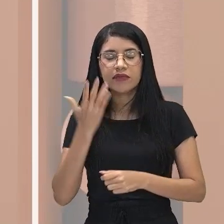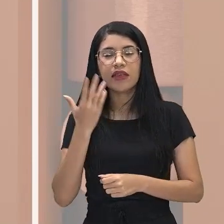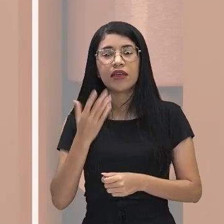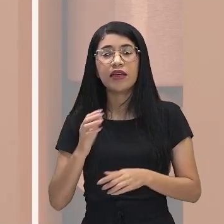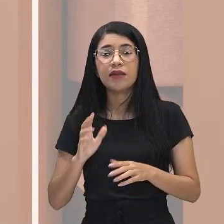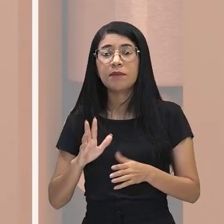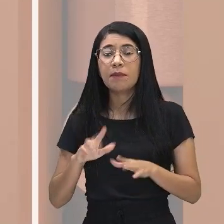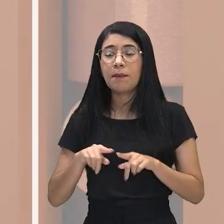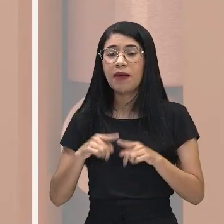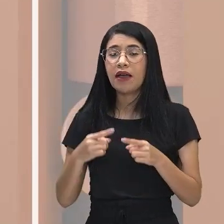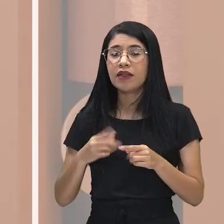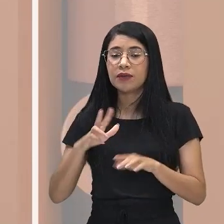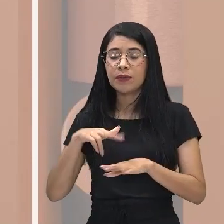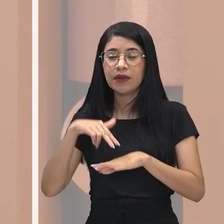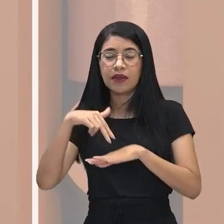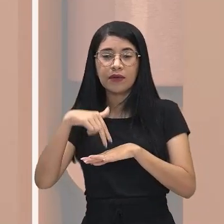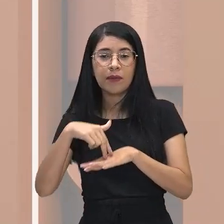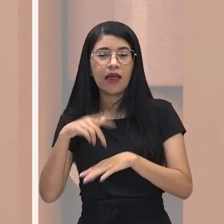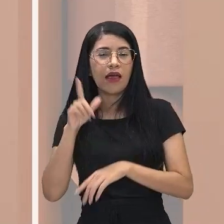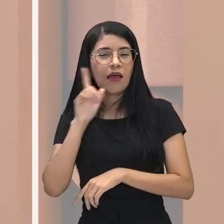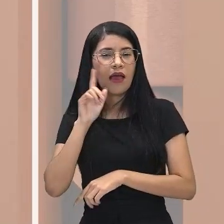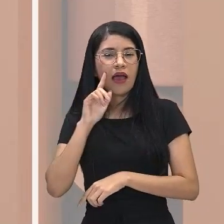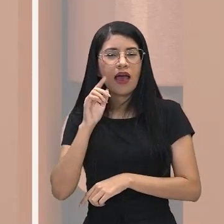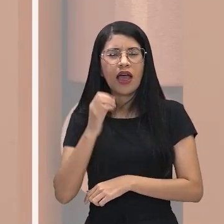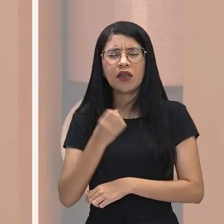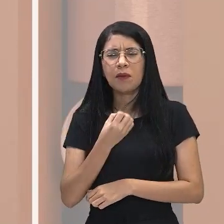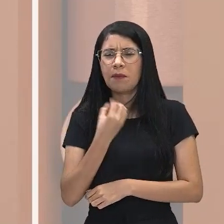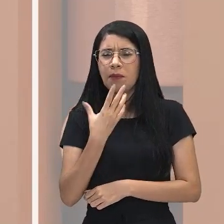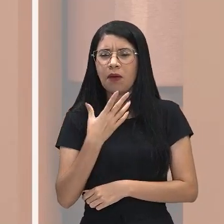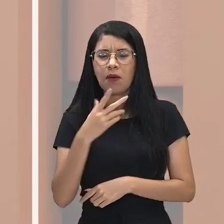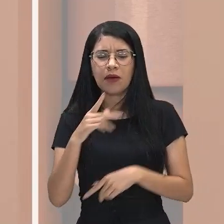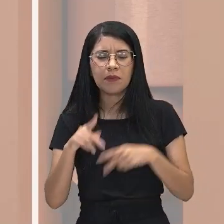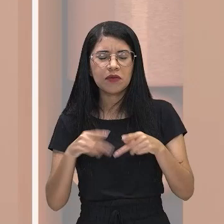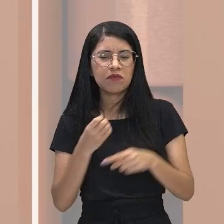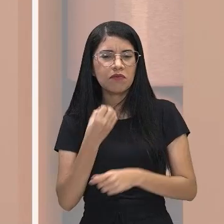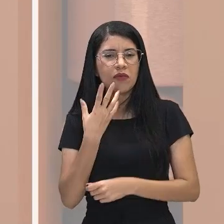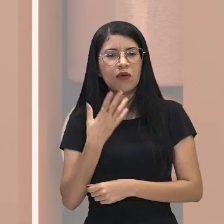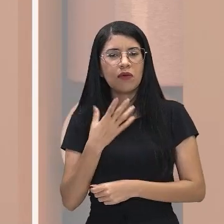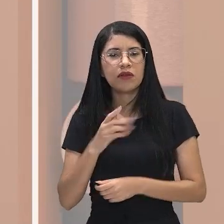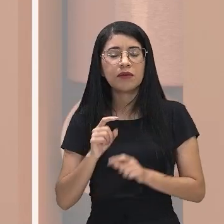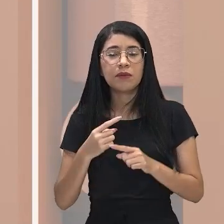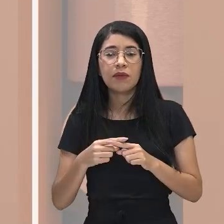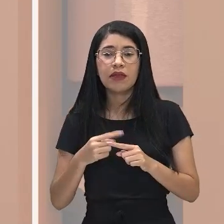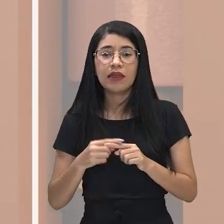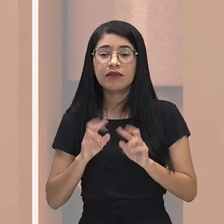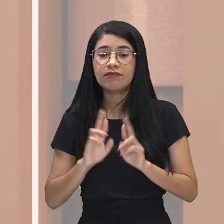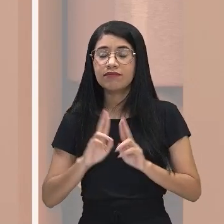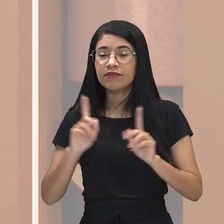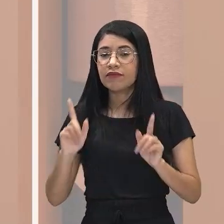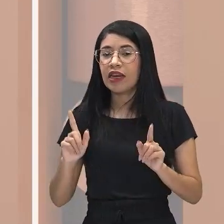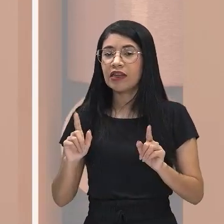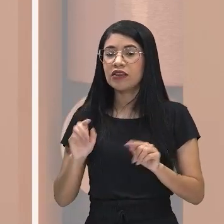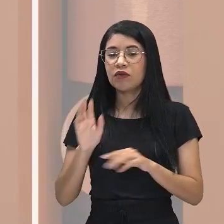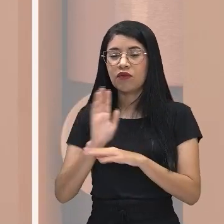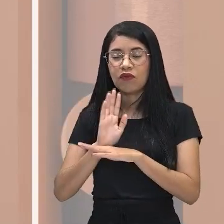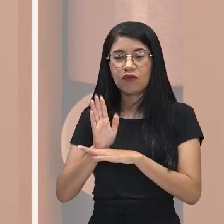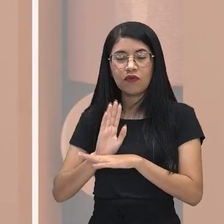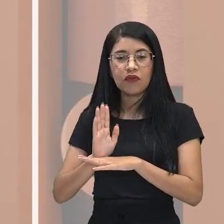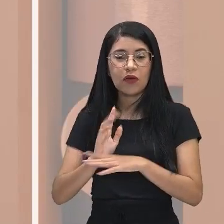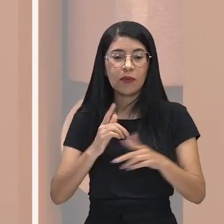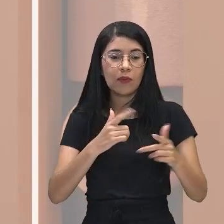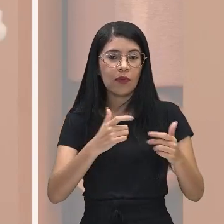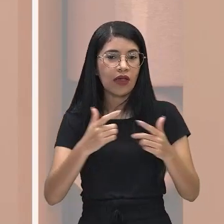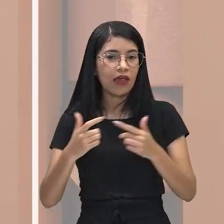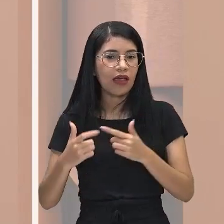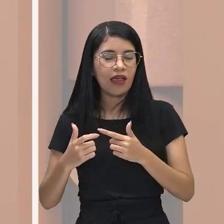se colocam sempre como os mocinhos da situação. Até porque, diferente do cinema, galera, a guerra é